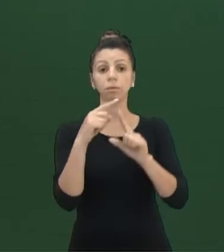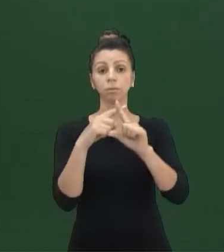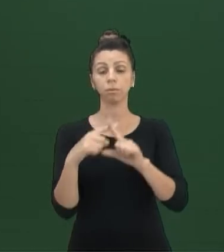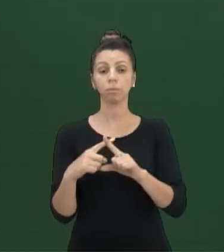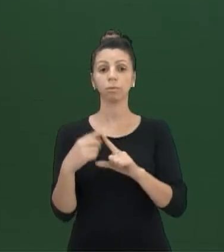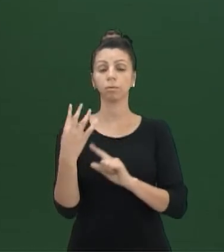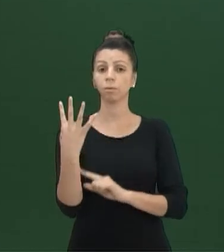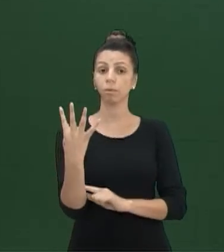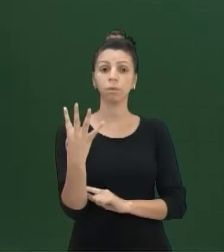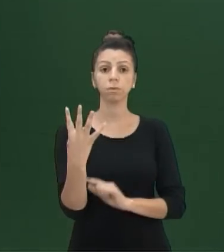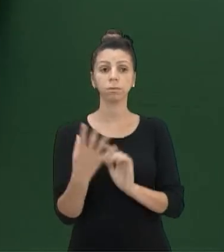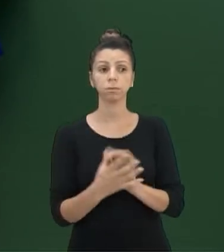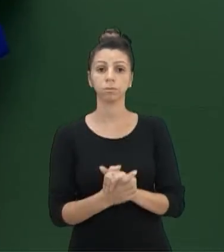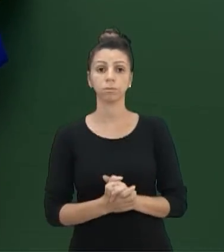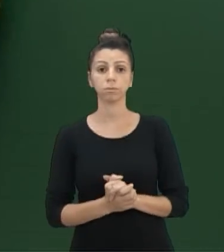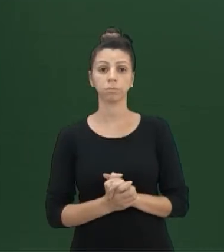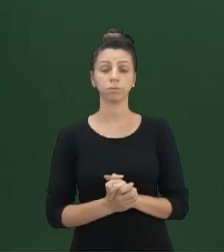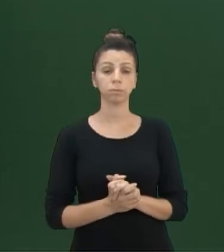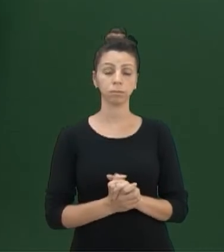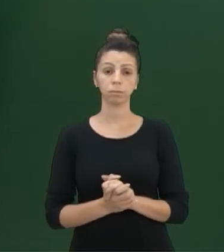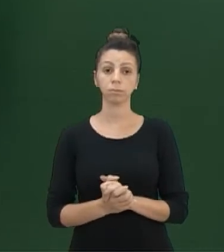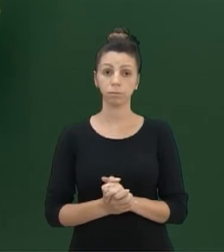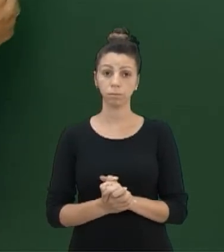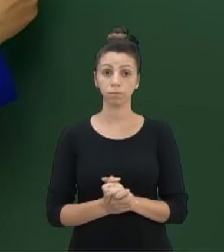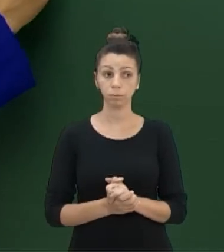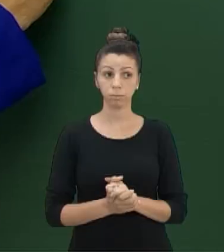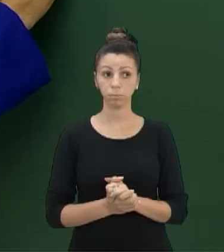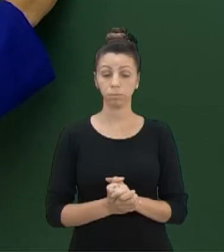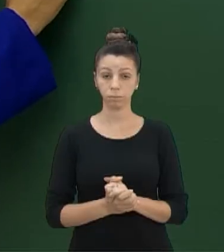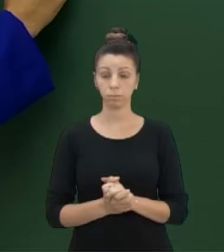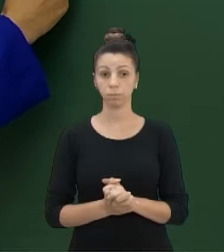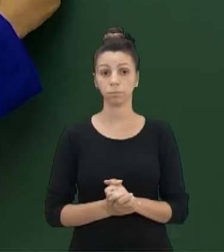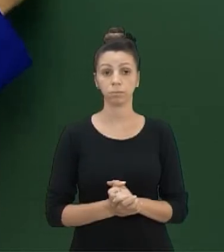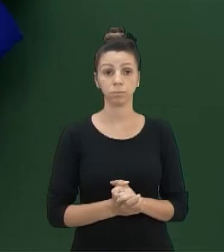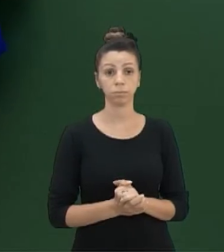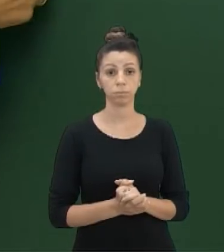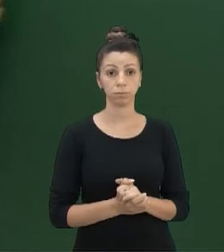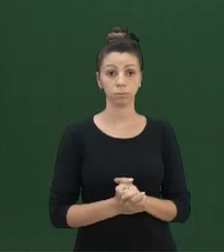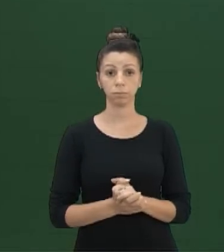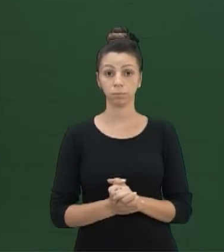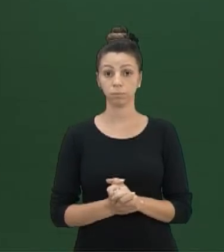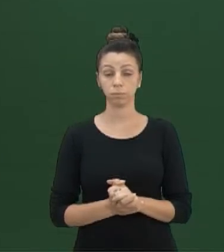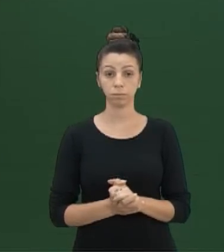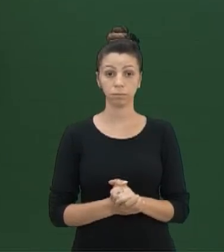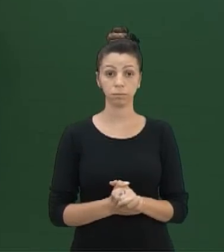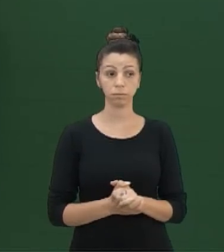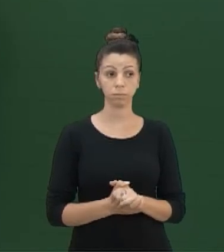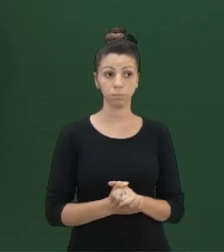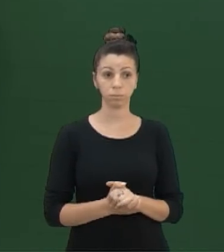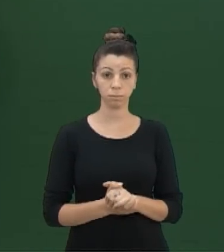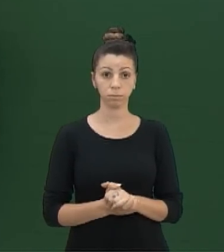nenhuma aproximação. Então, 4 vezes 3, 12.